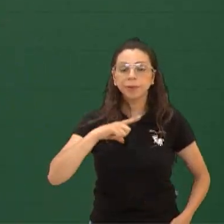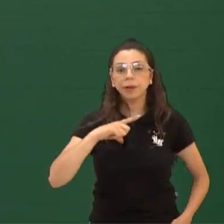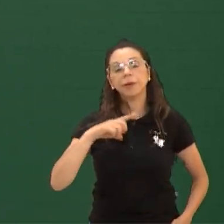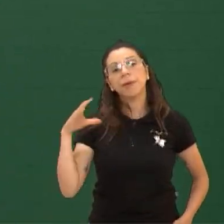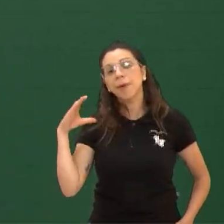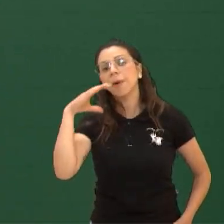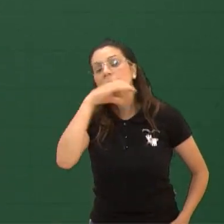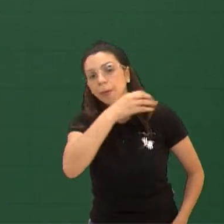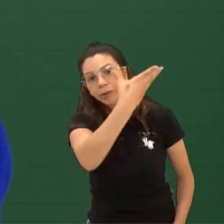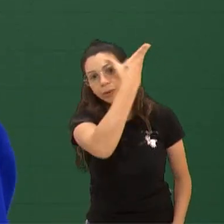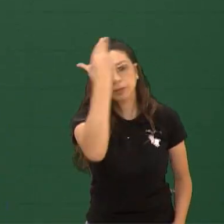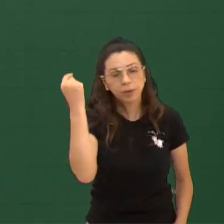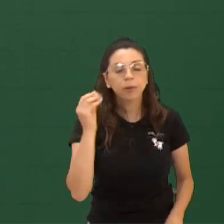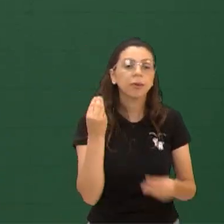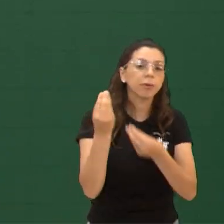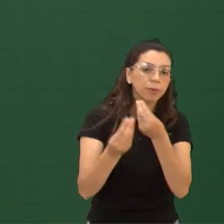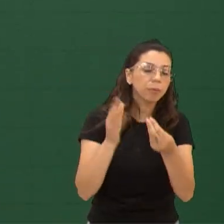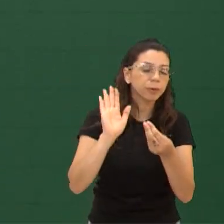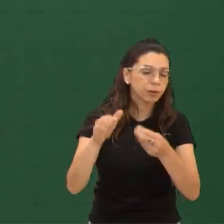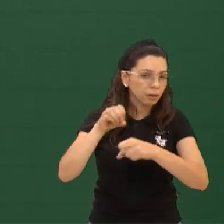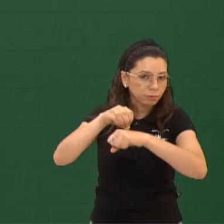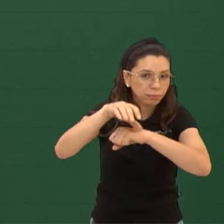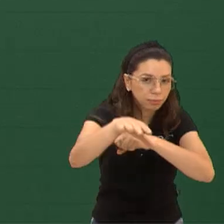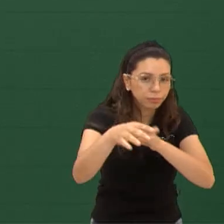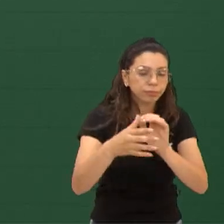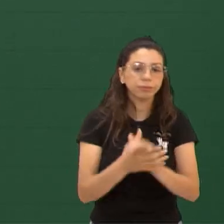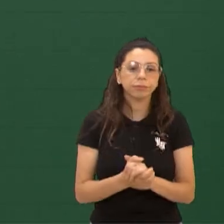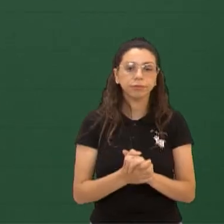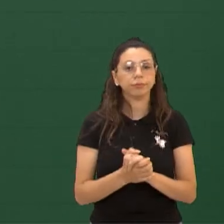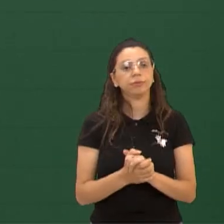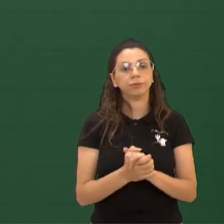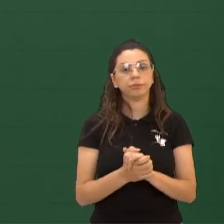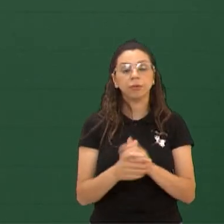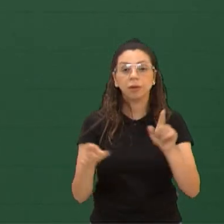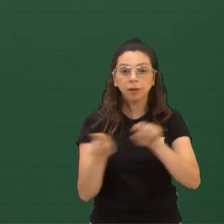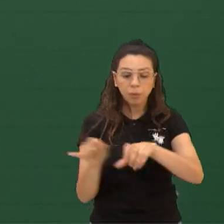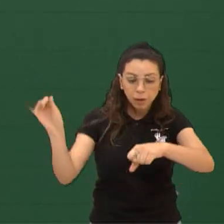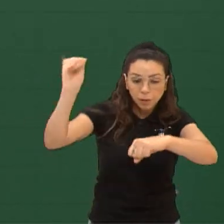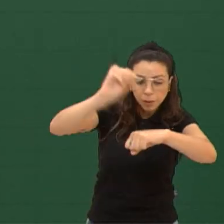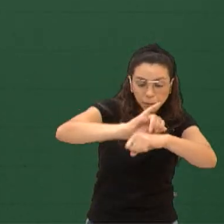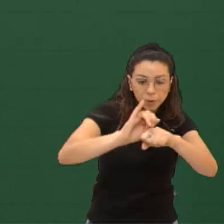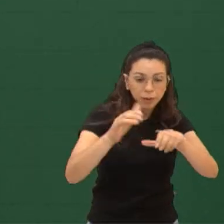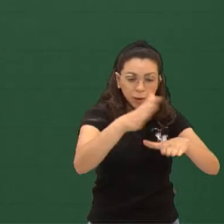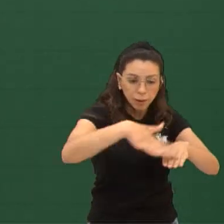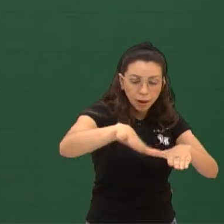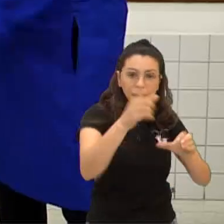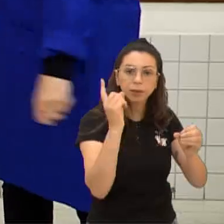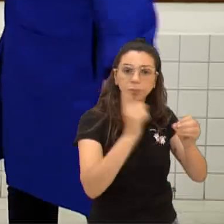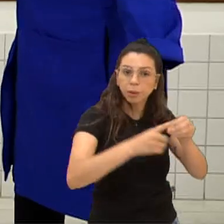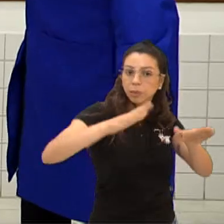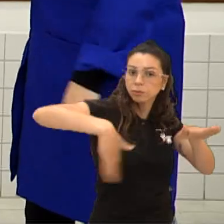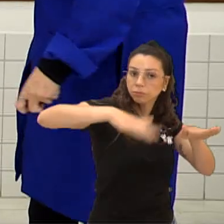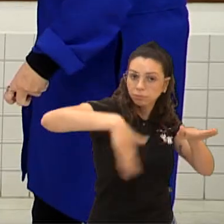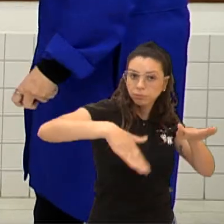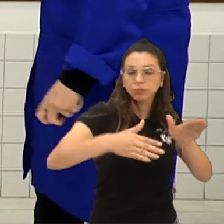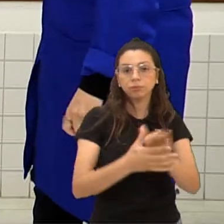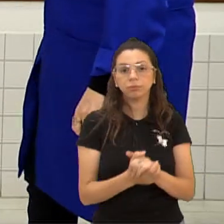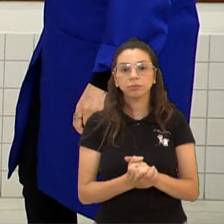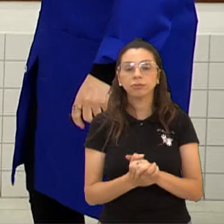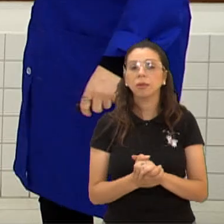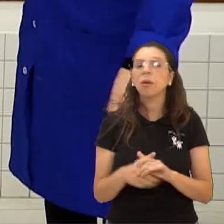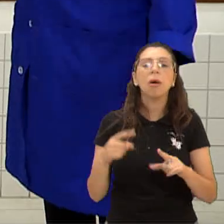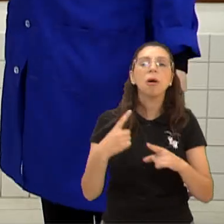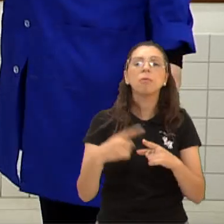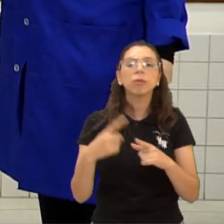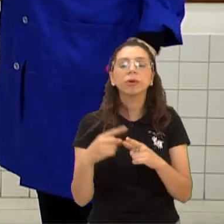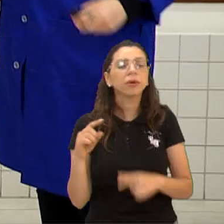claro, sem esquecer, como já disse, a concentração na região litorânea. Não é, professora? Por que isso acontece?